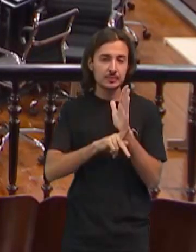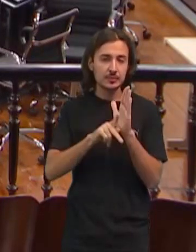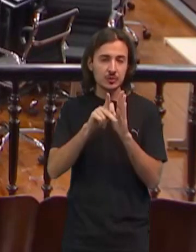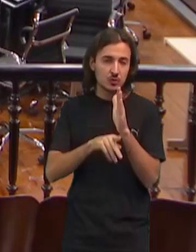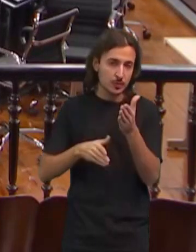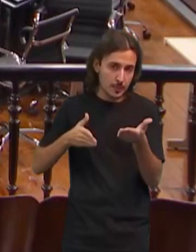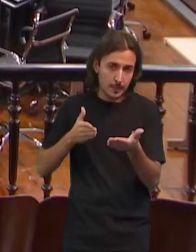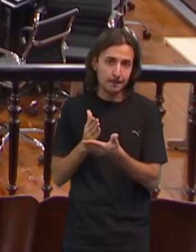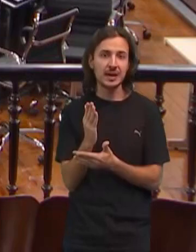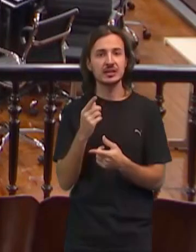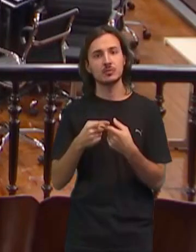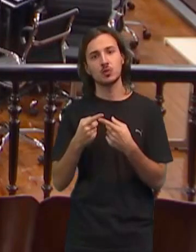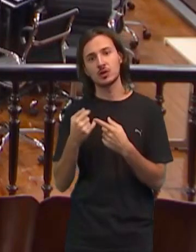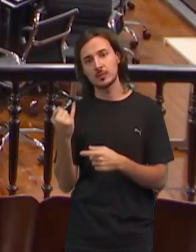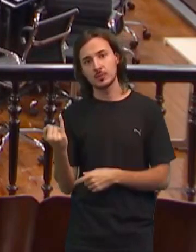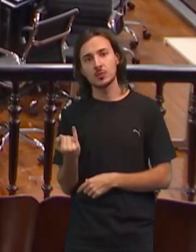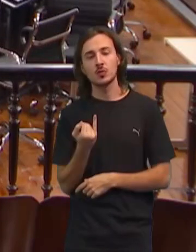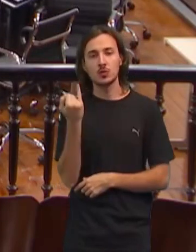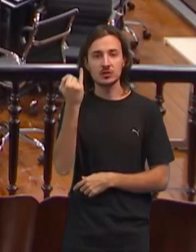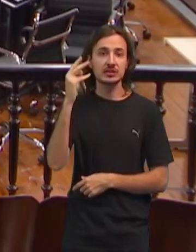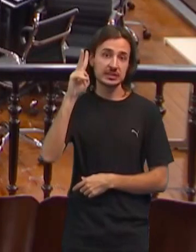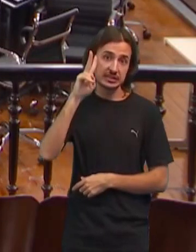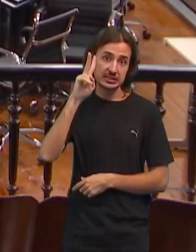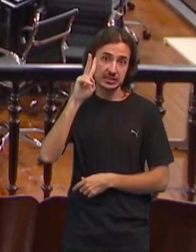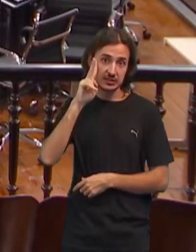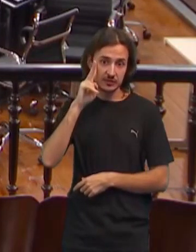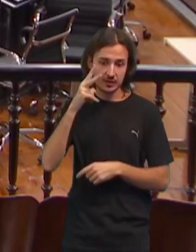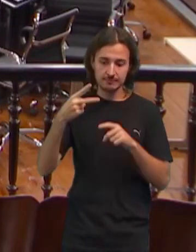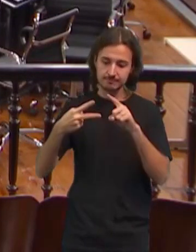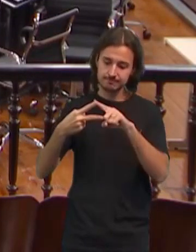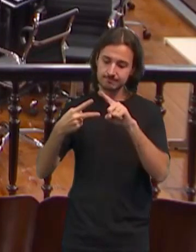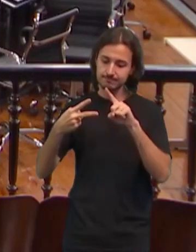muito importante. Então, vamos, na segunda-feira, colocar essas duas